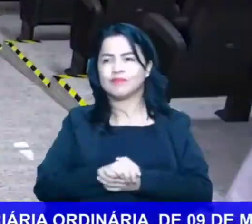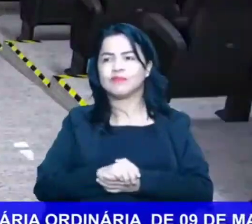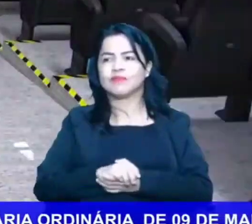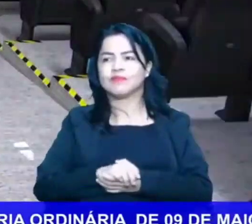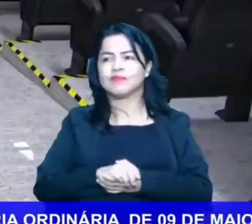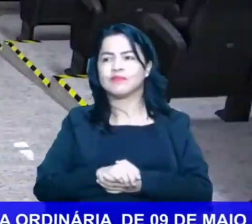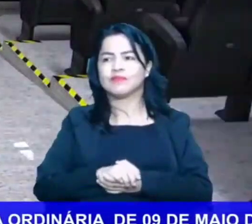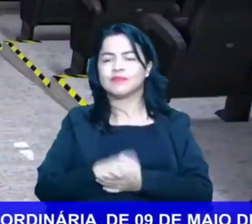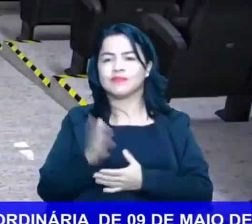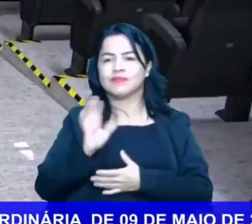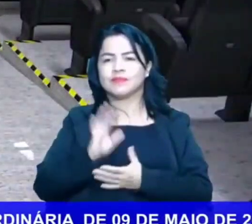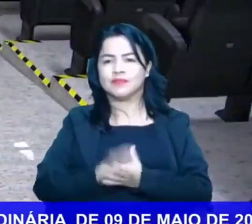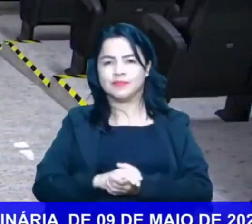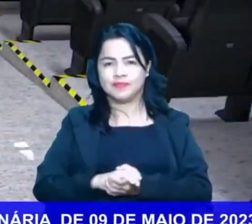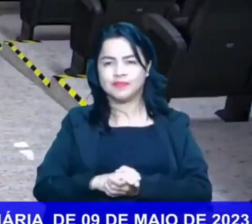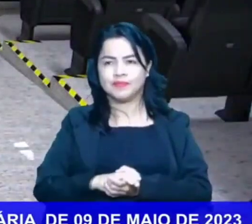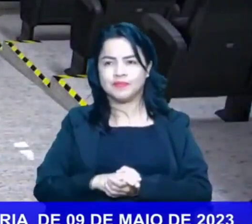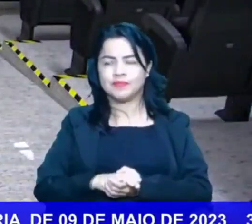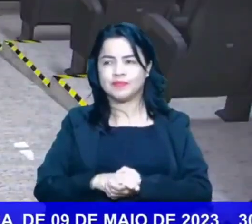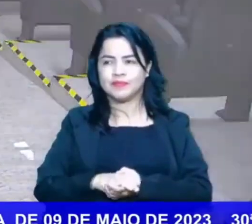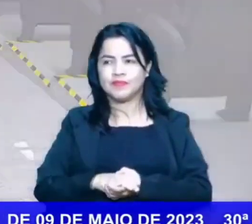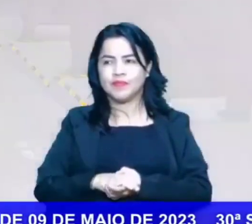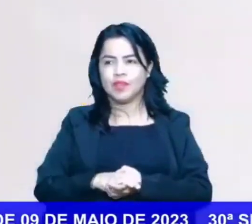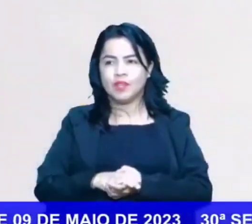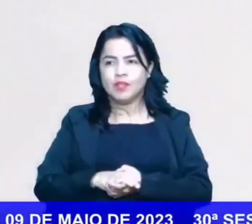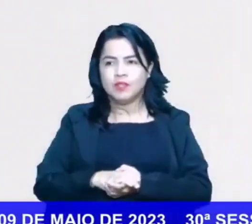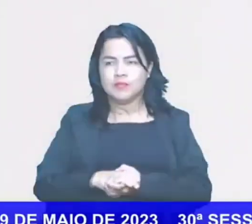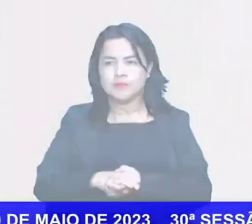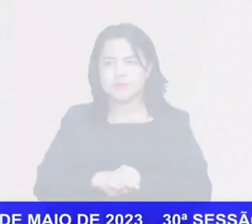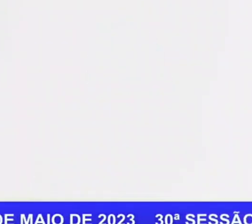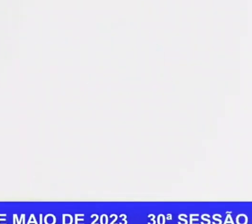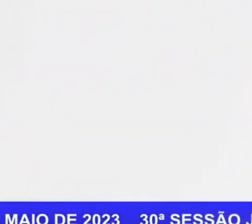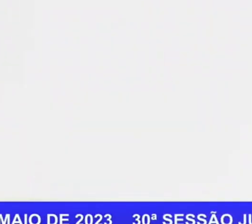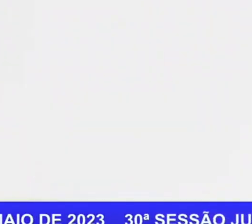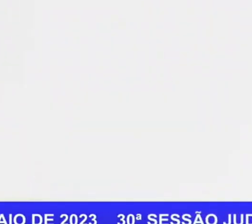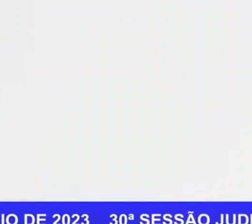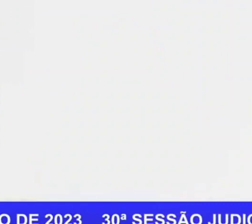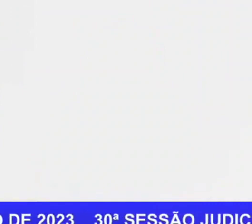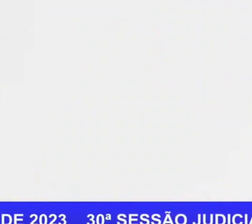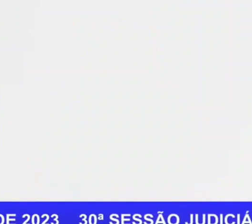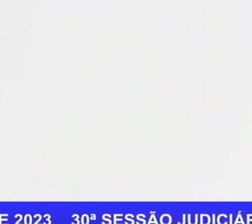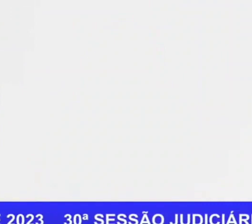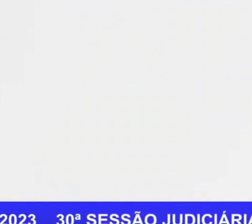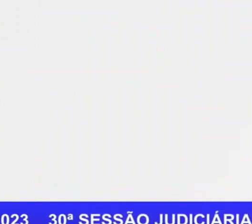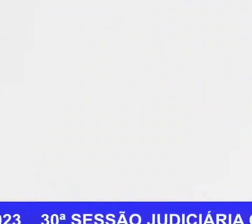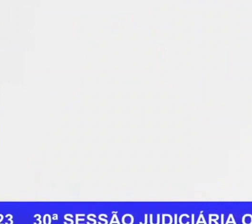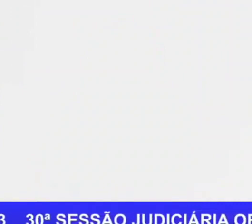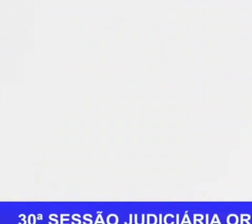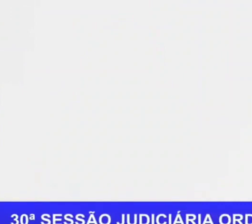Imagem do plenário. Encerramento da sessão, logo do TRE.